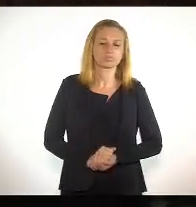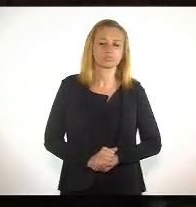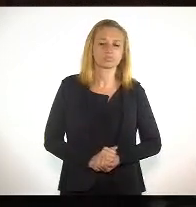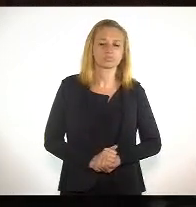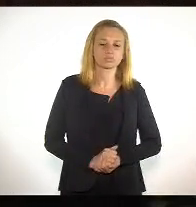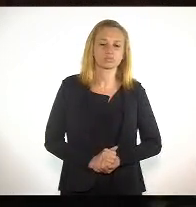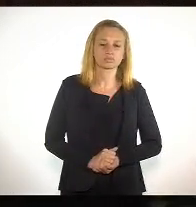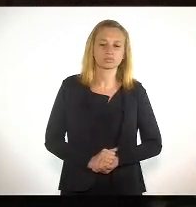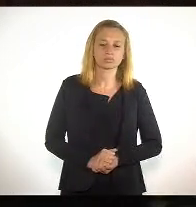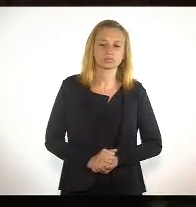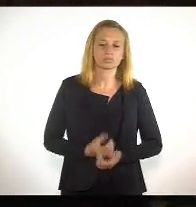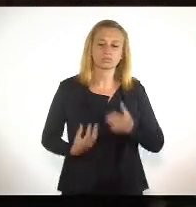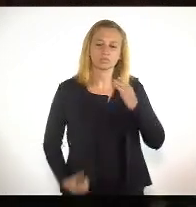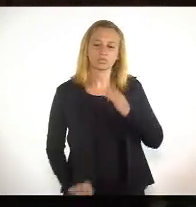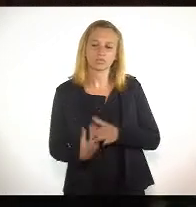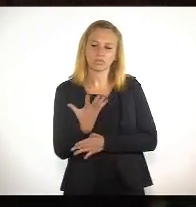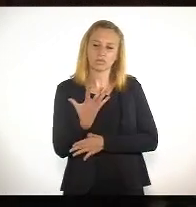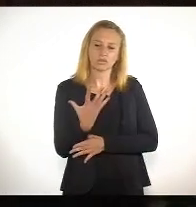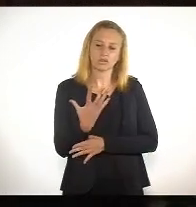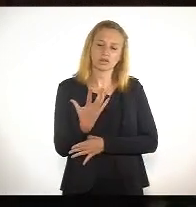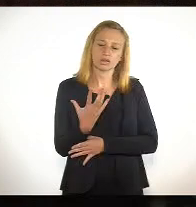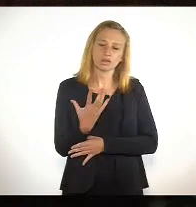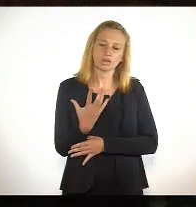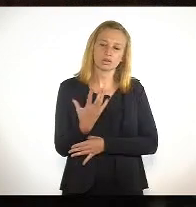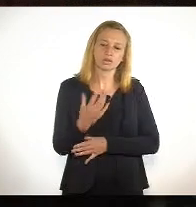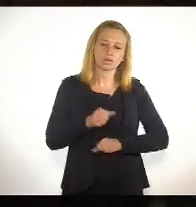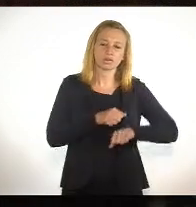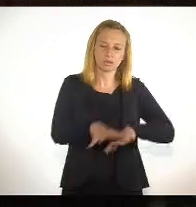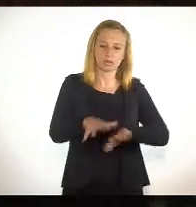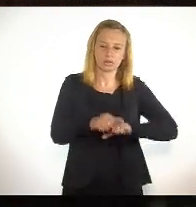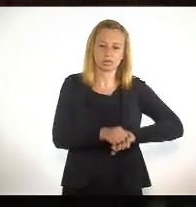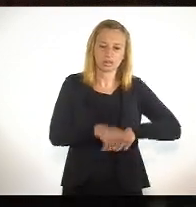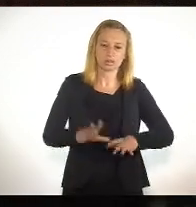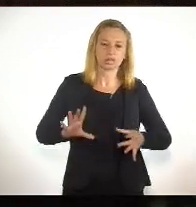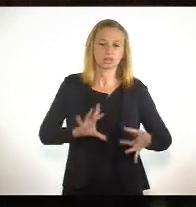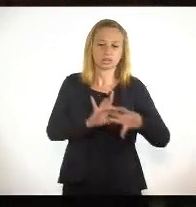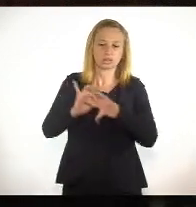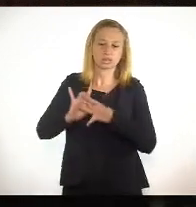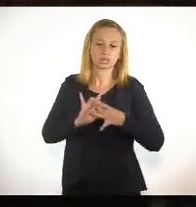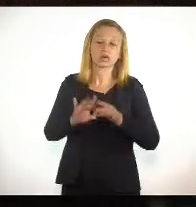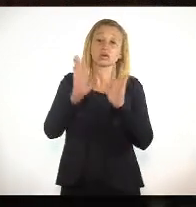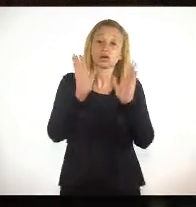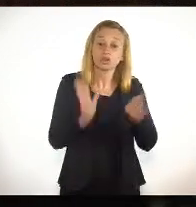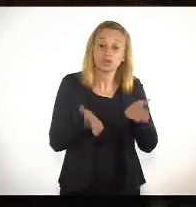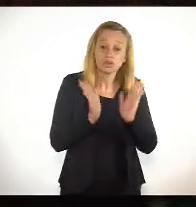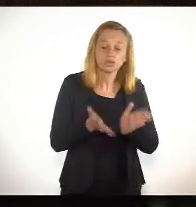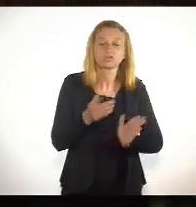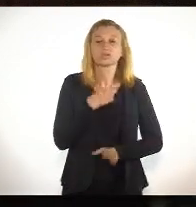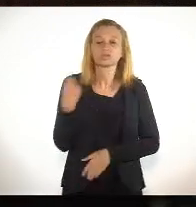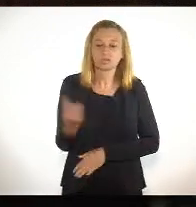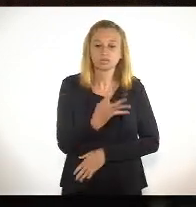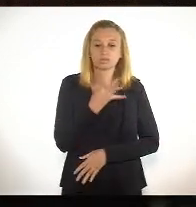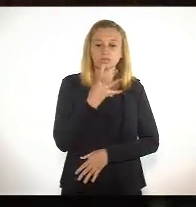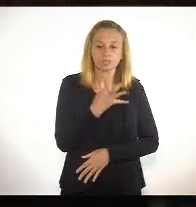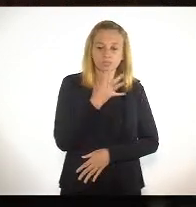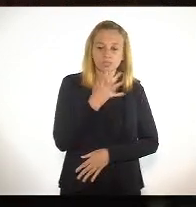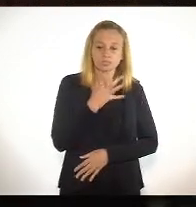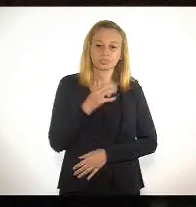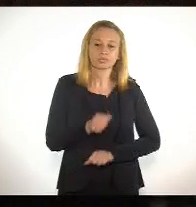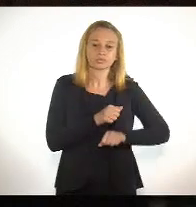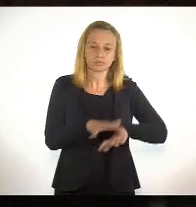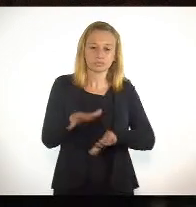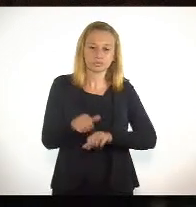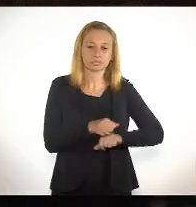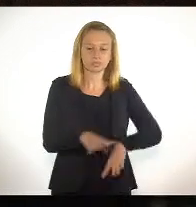a fundar o então Exército da União, que hoje nós conhecemos como